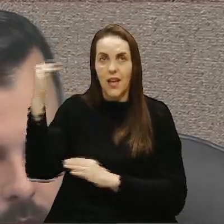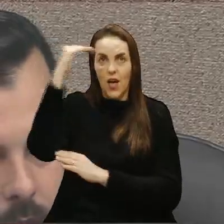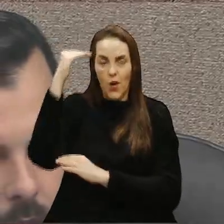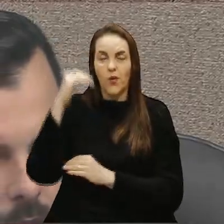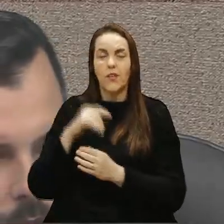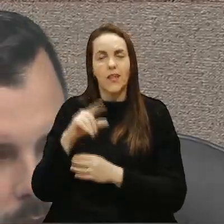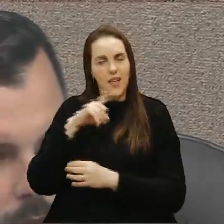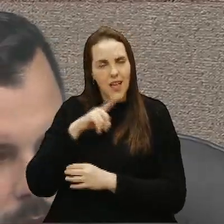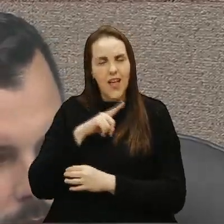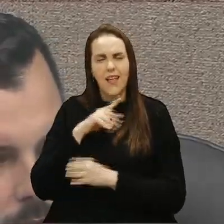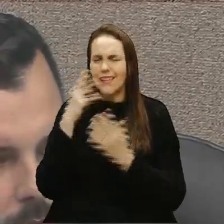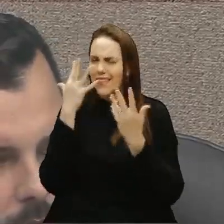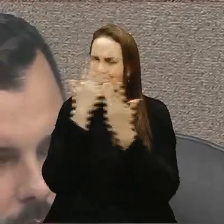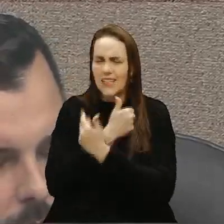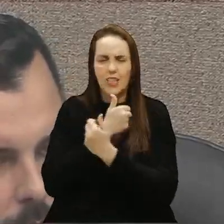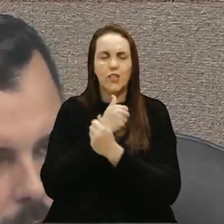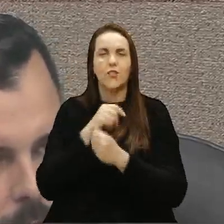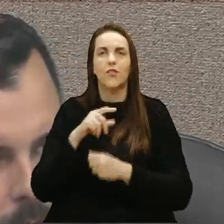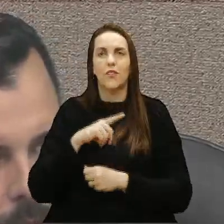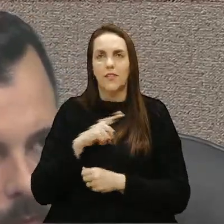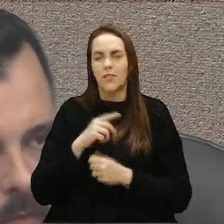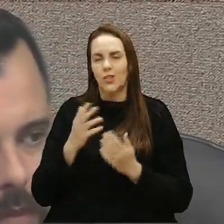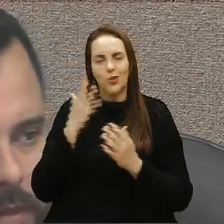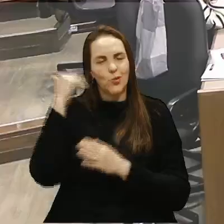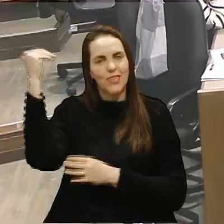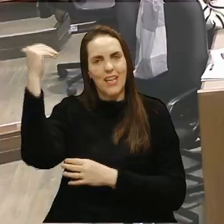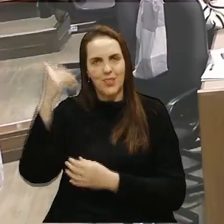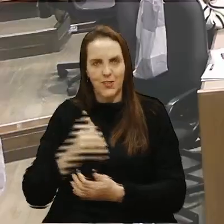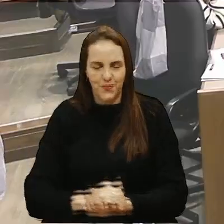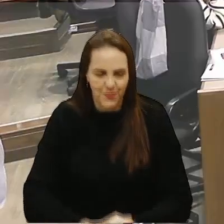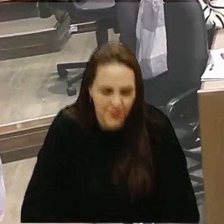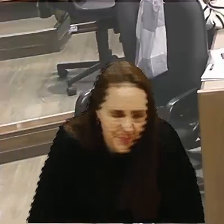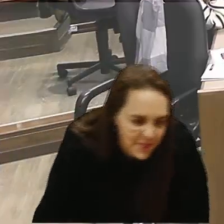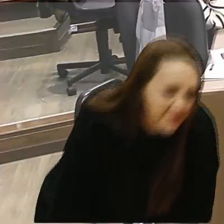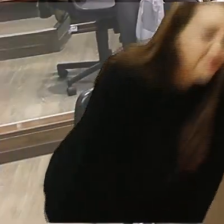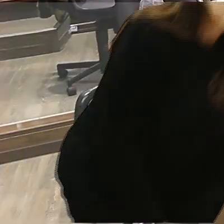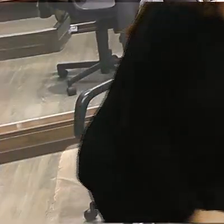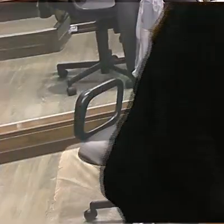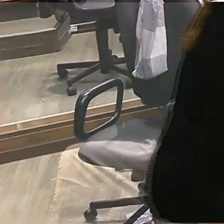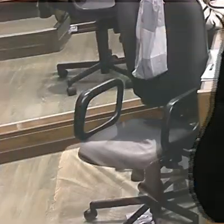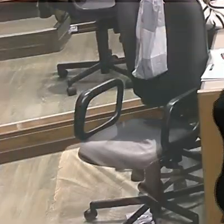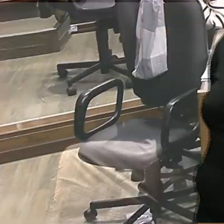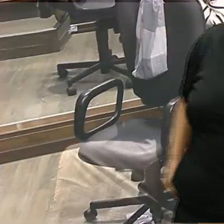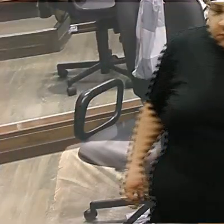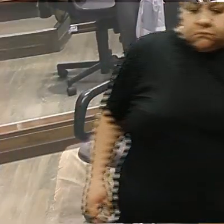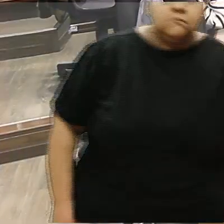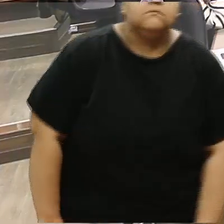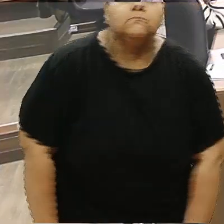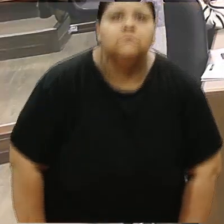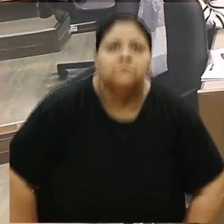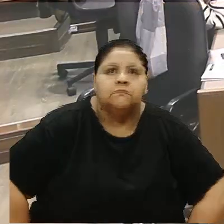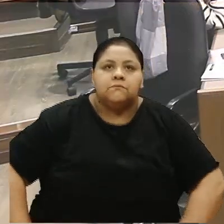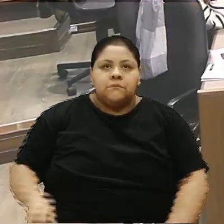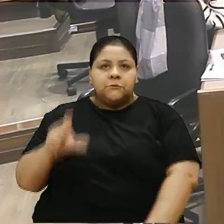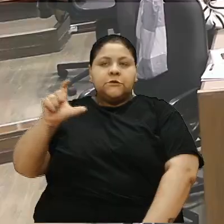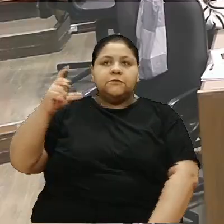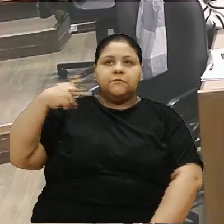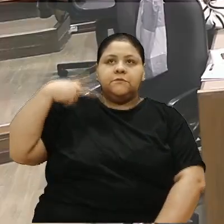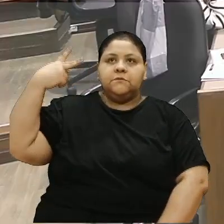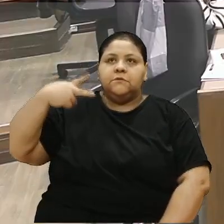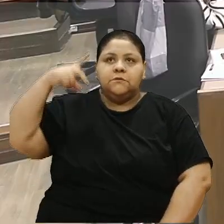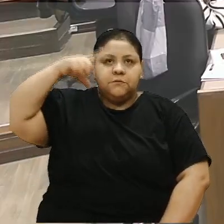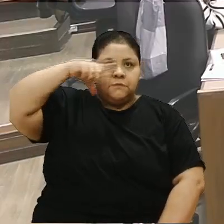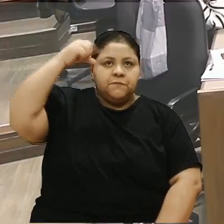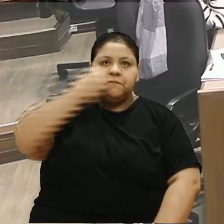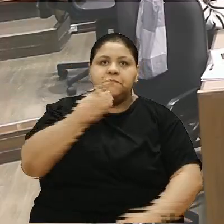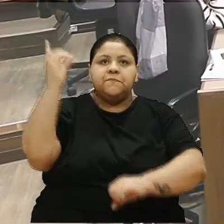tá lindo, Lira da Caverna para a Vida e sucesso. Obrigado, vereadora Marisol. Com a palavra, vereador Aldonei Machado.